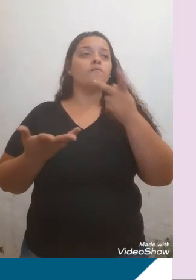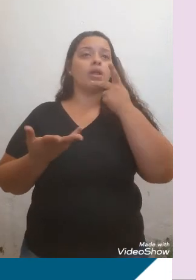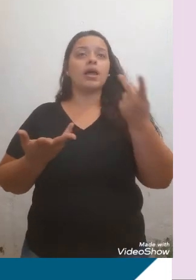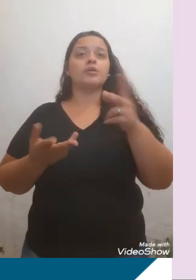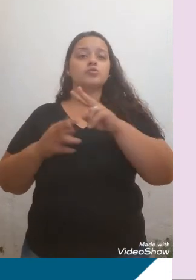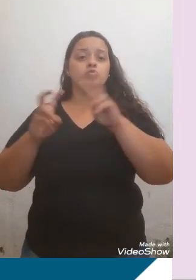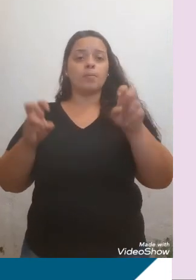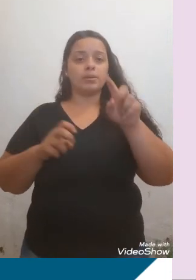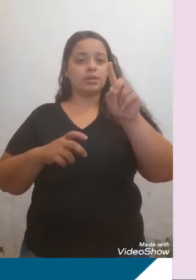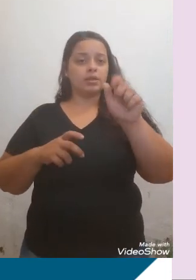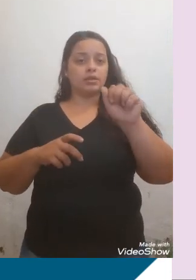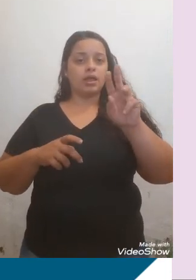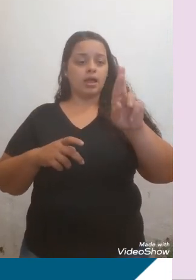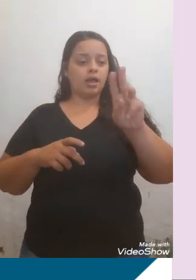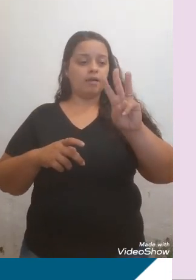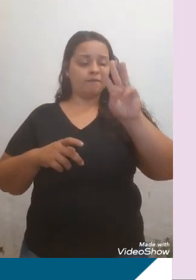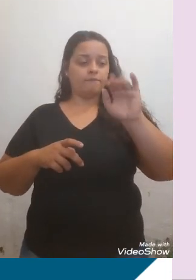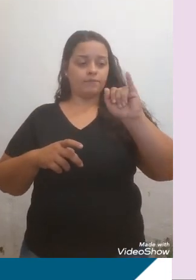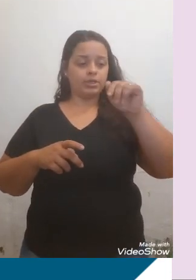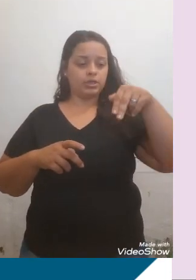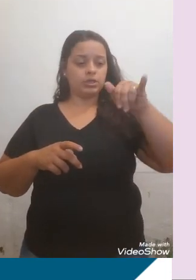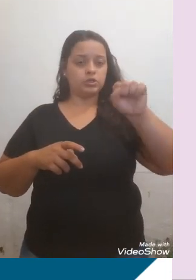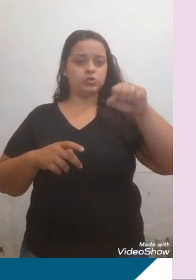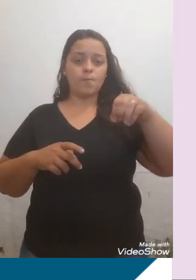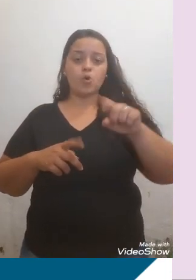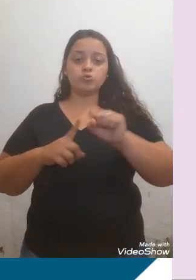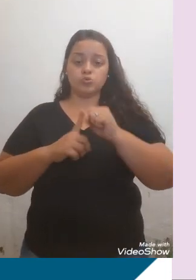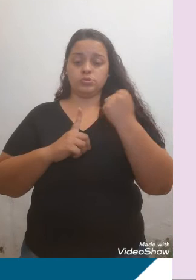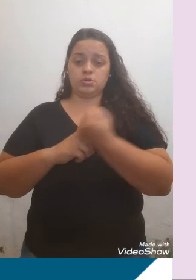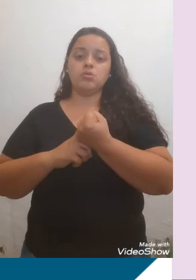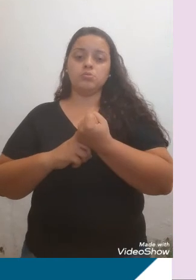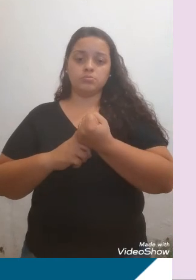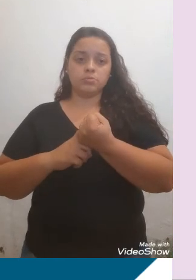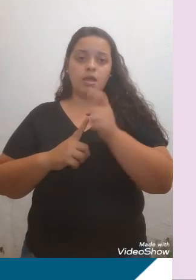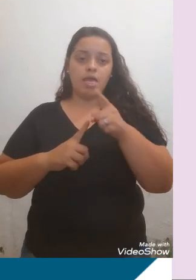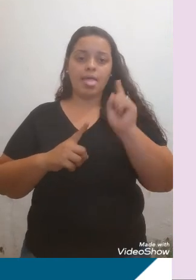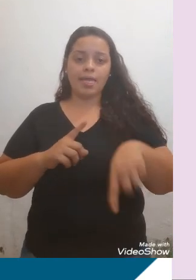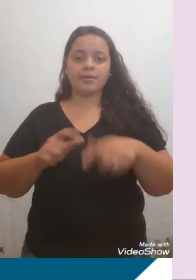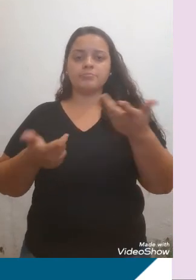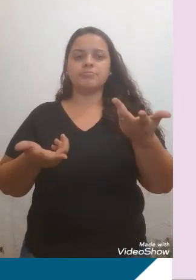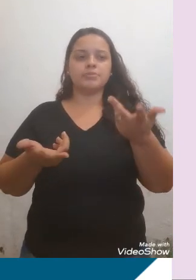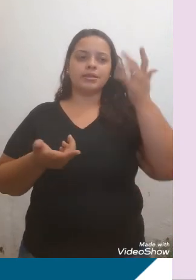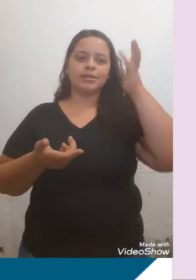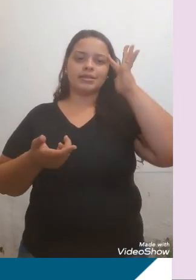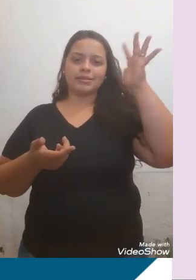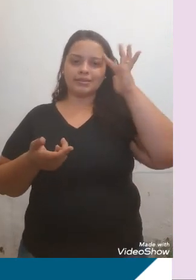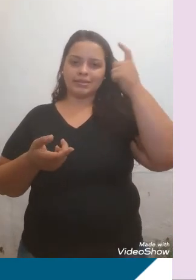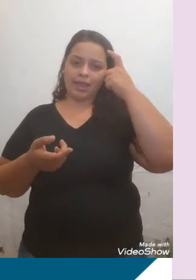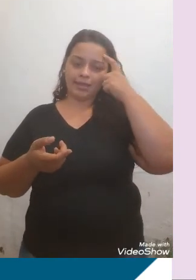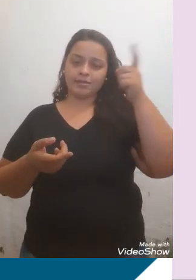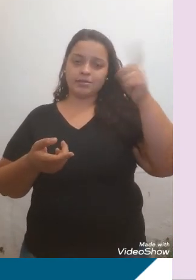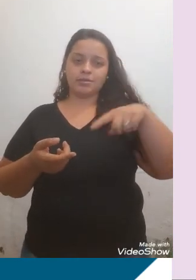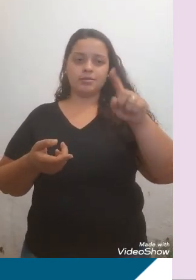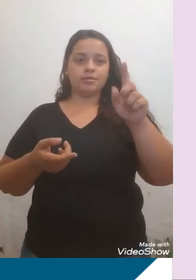de darwinismo social, que na verdade foi uma transposição das ideias de